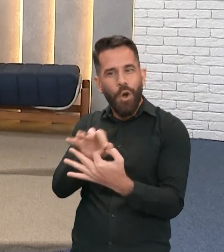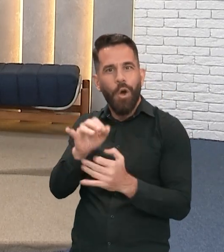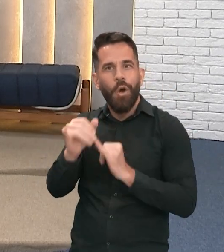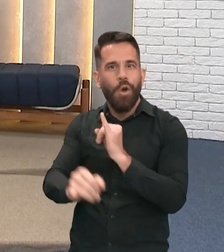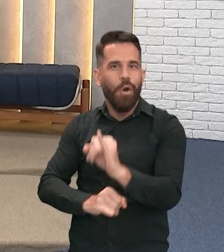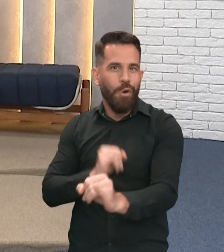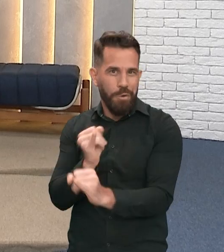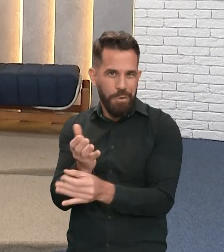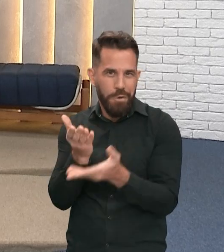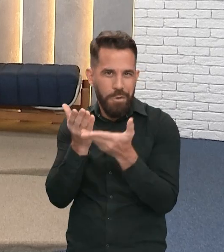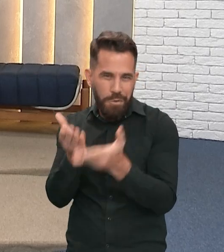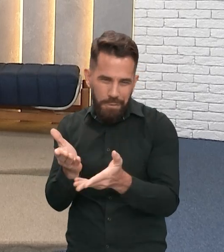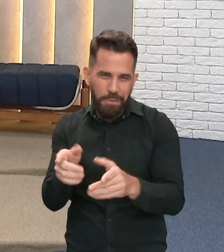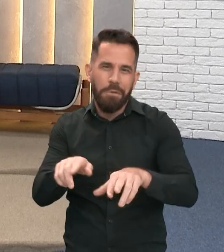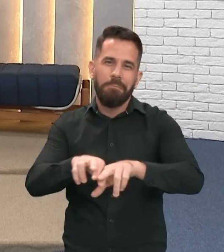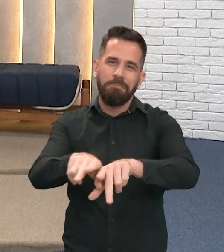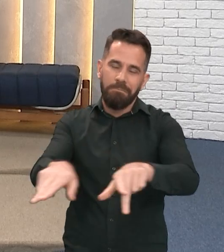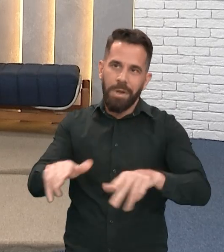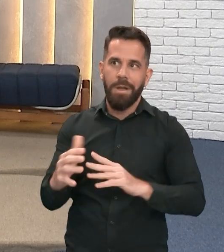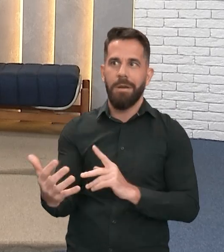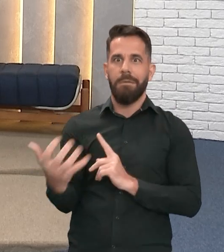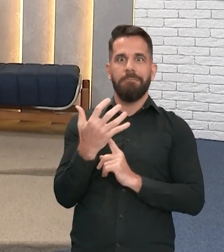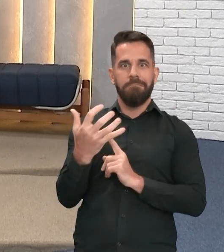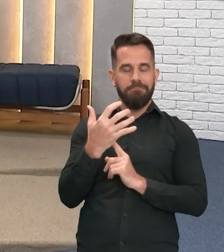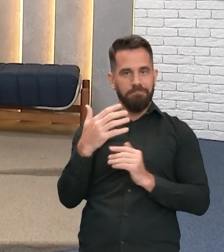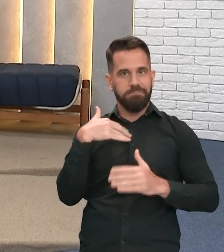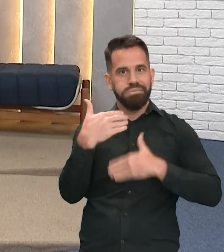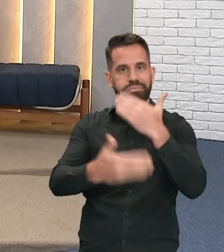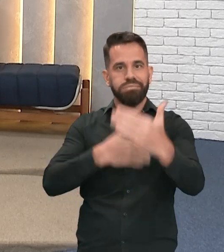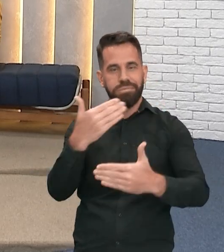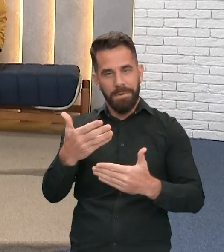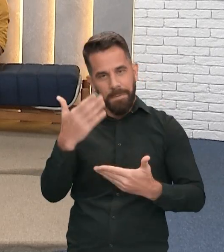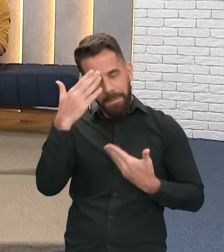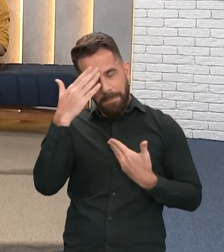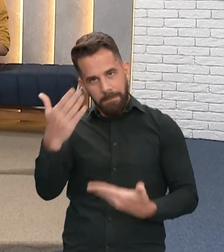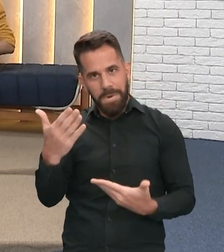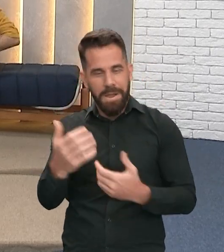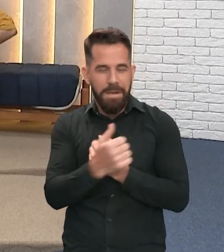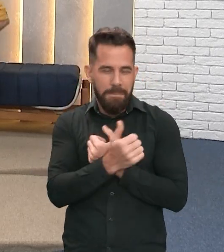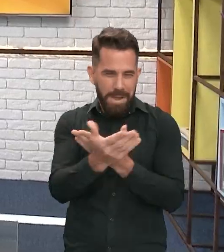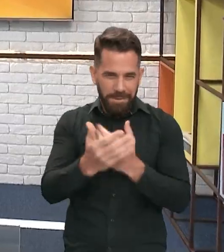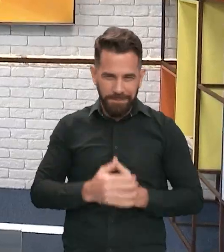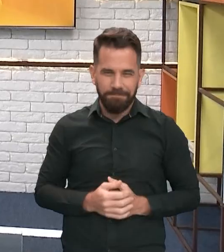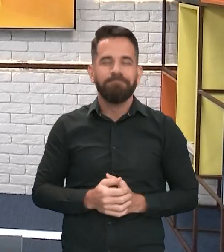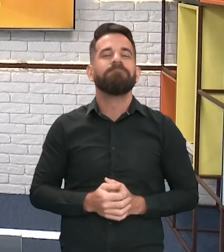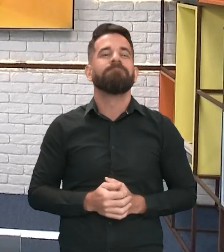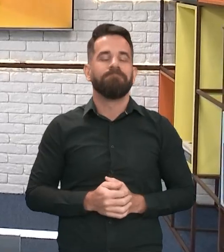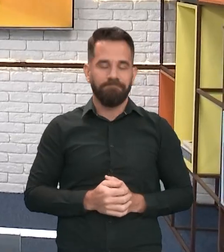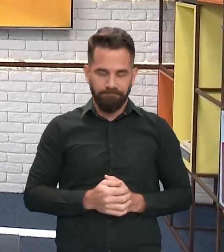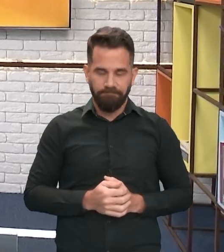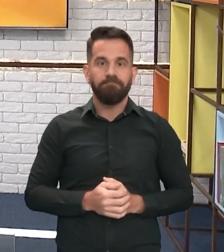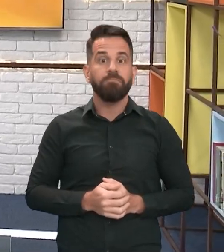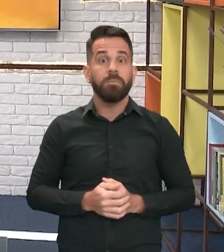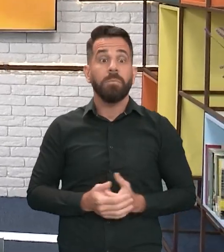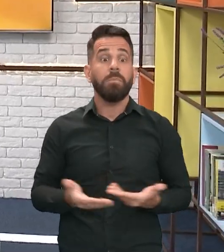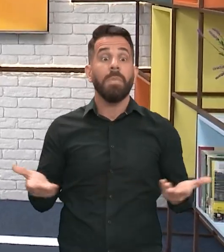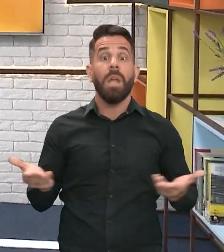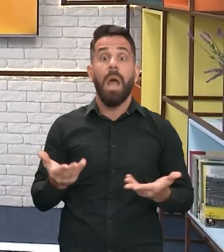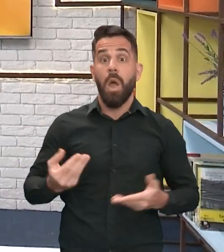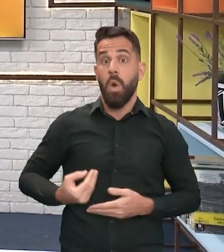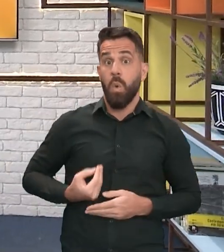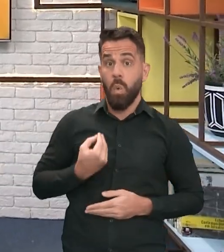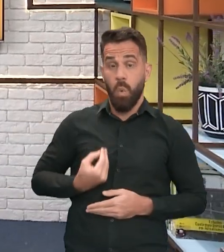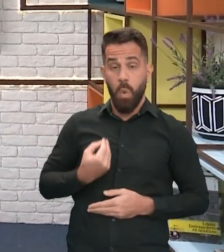Parabéns pela pesquisa, muito obrigado pela sua entrevista aqui com a gente, viu, Obrigado a você, Cássio. Um abraço. Pessoal, e agora eu conto para vocês que o Instituto